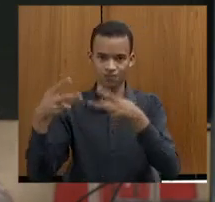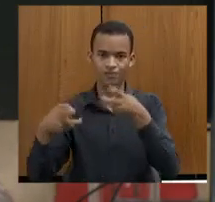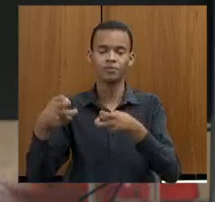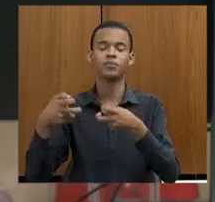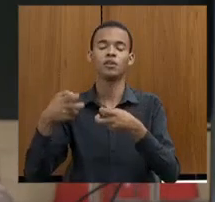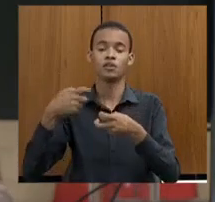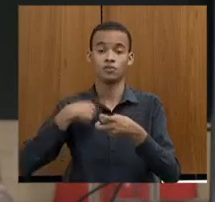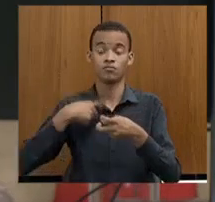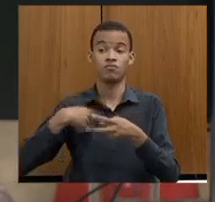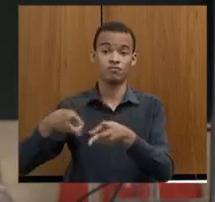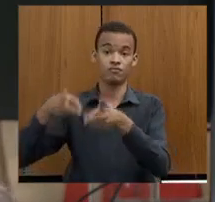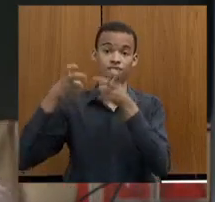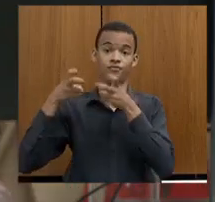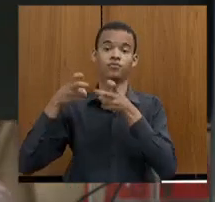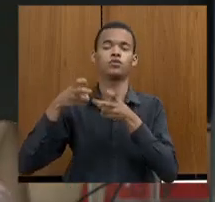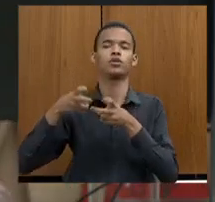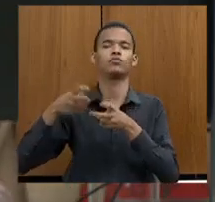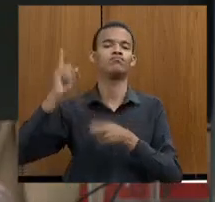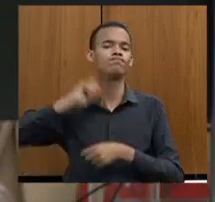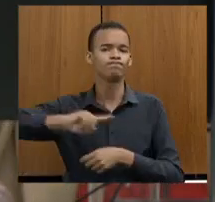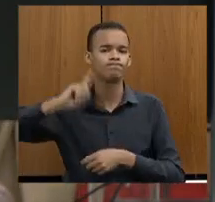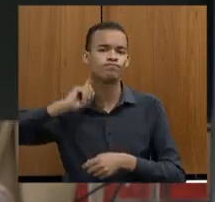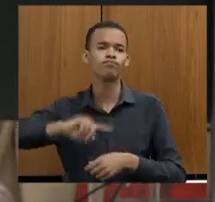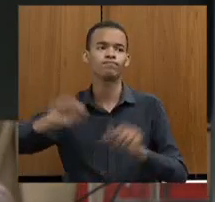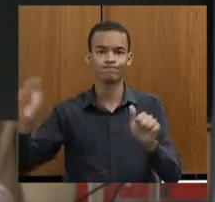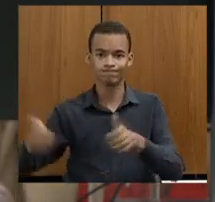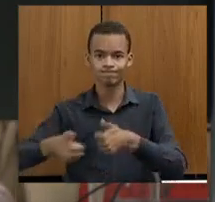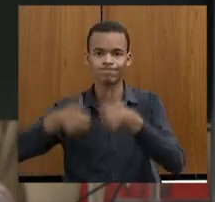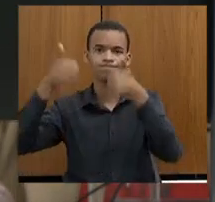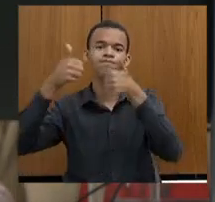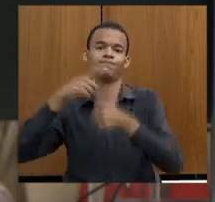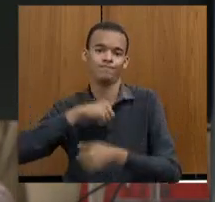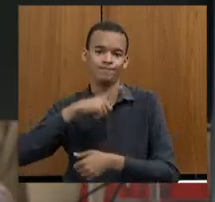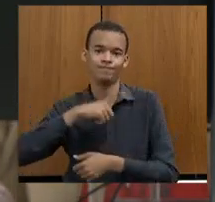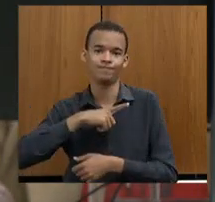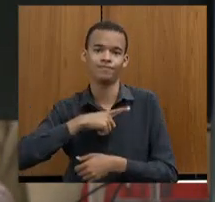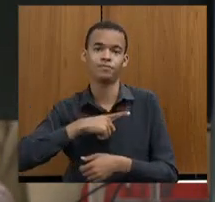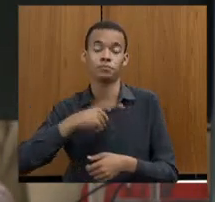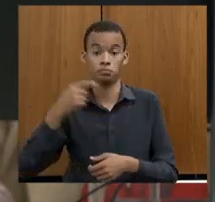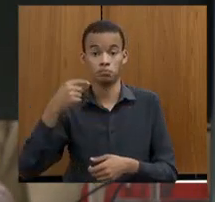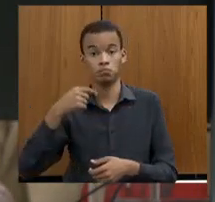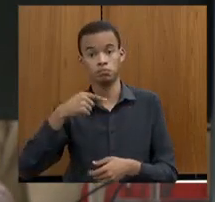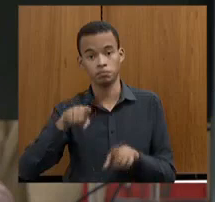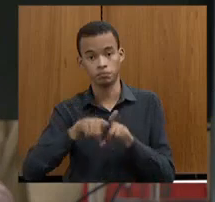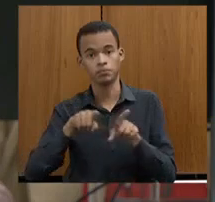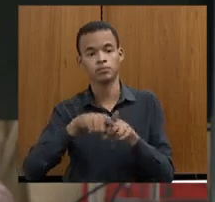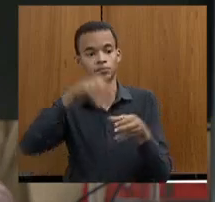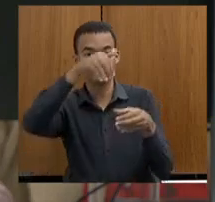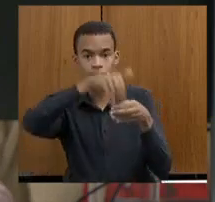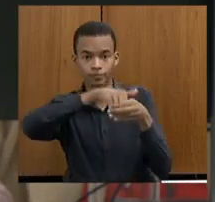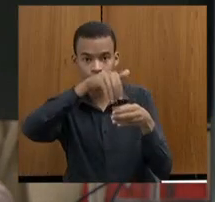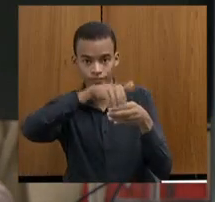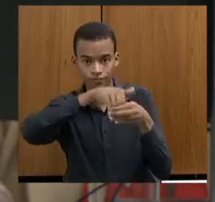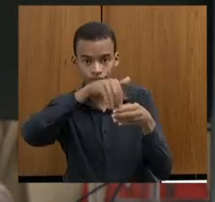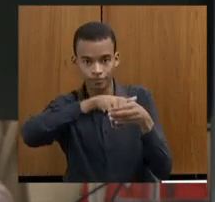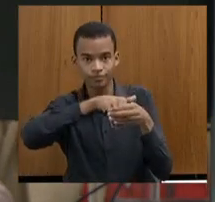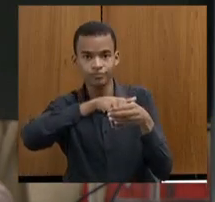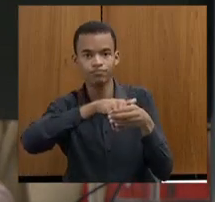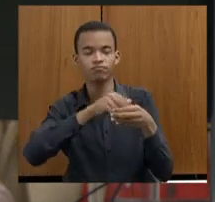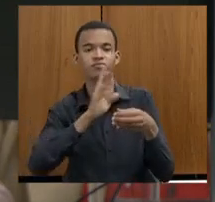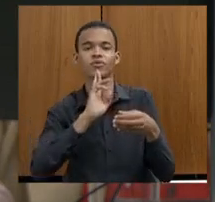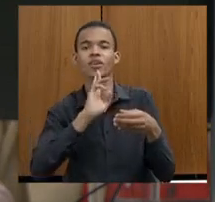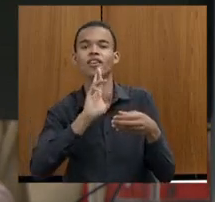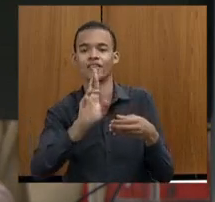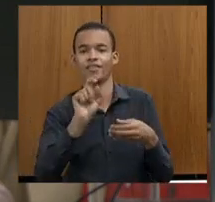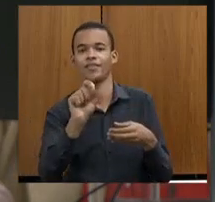é verdade que o resultado das urnas nós tivemos eleições os resultados das